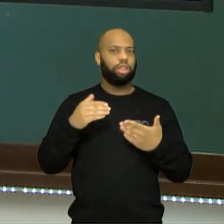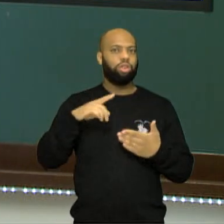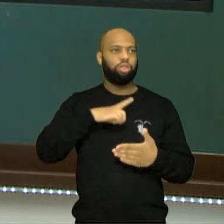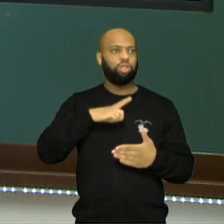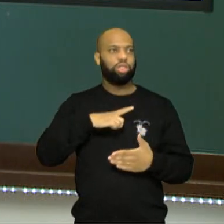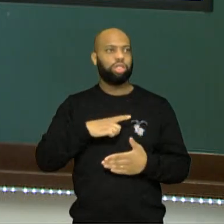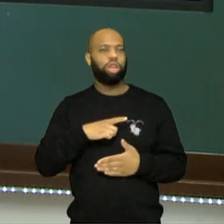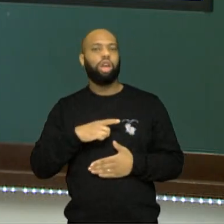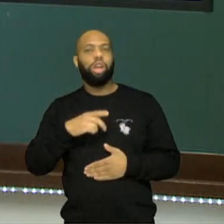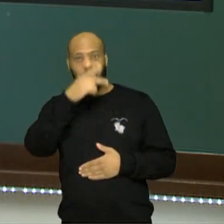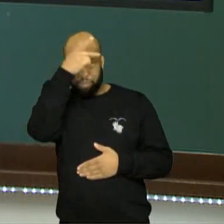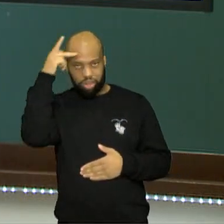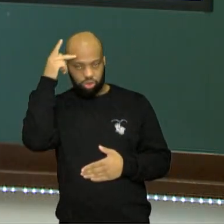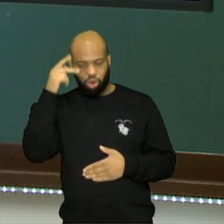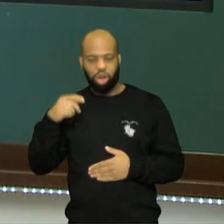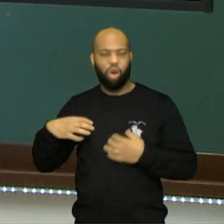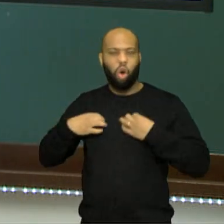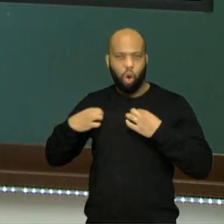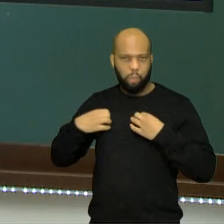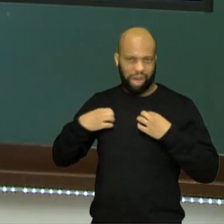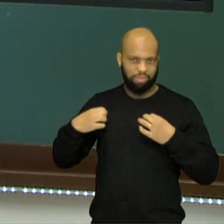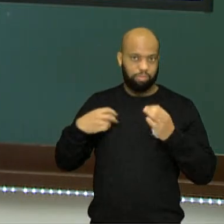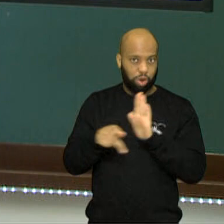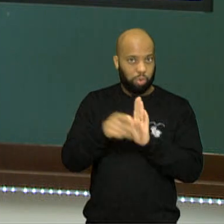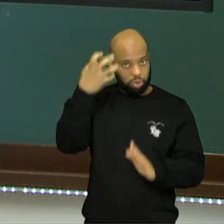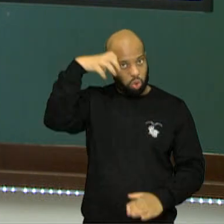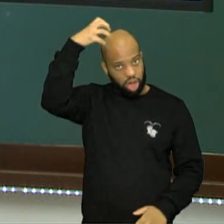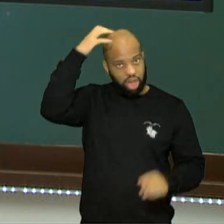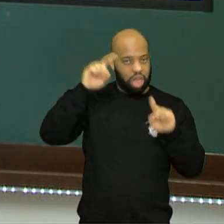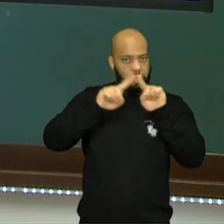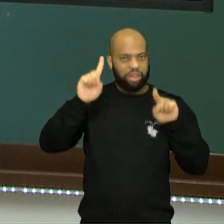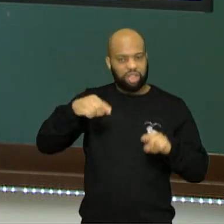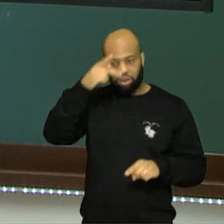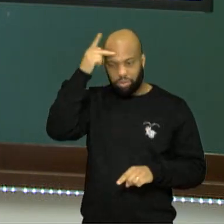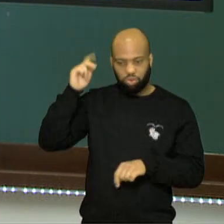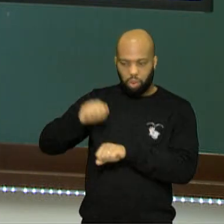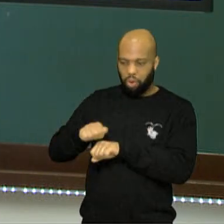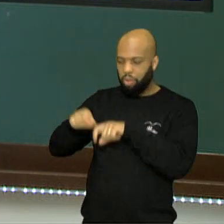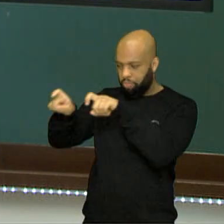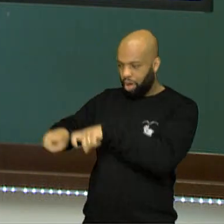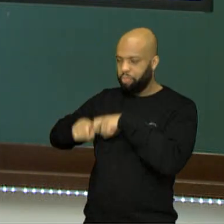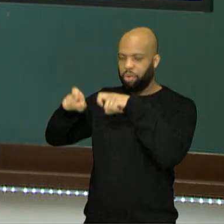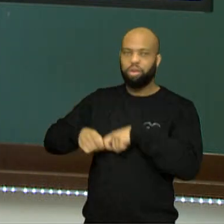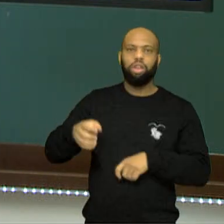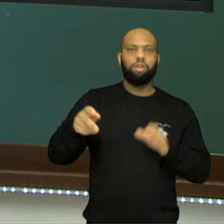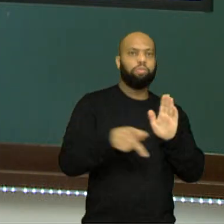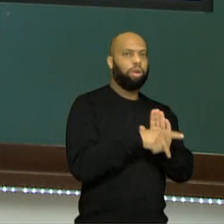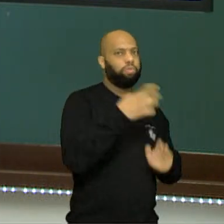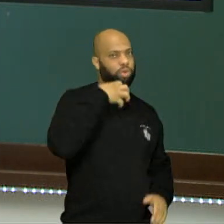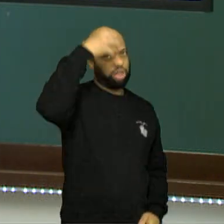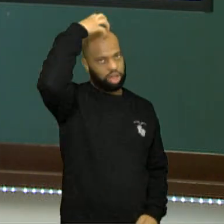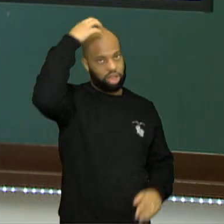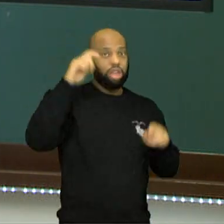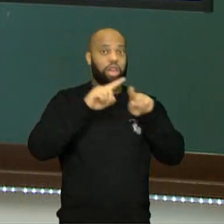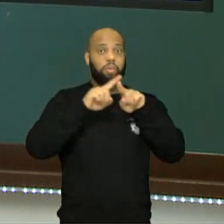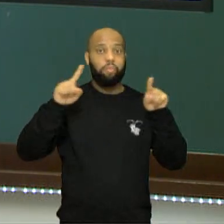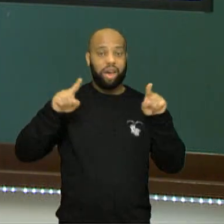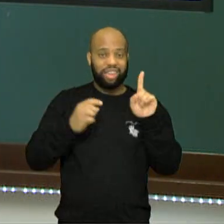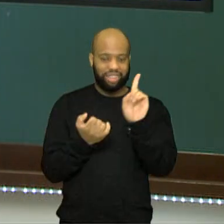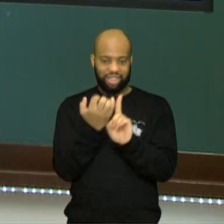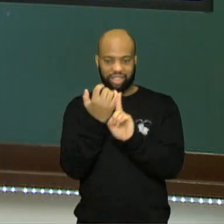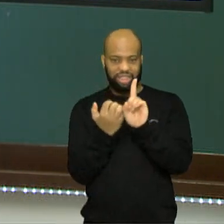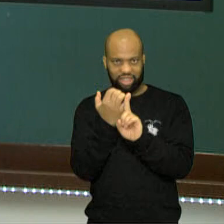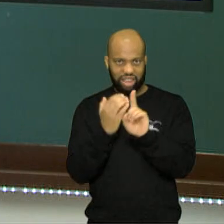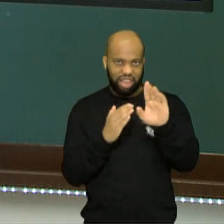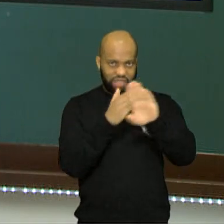um camponês, como o rei, com roupas de nobre, né, ao rei. E Joana d'Arc, que não conhecia o rei pessoalmente, ela não vai